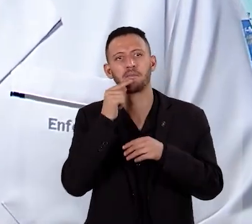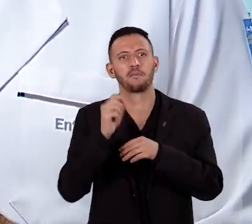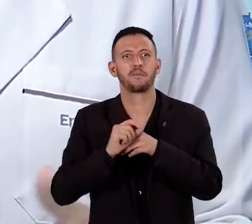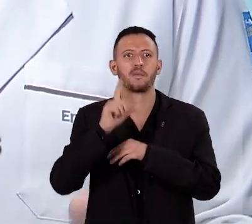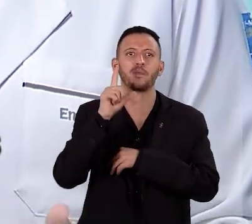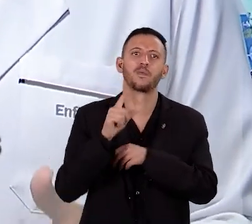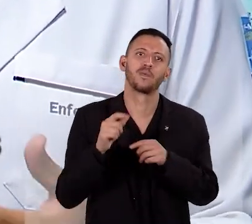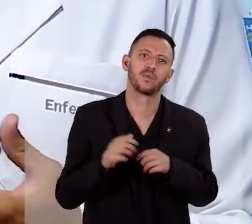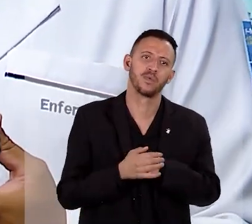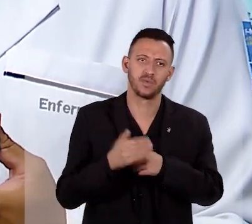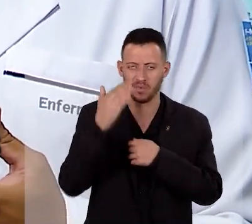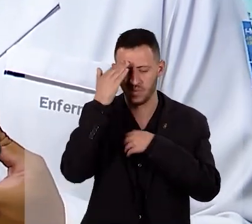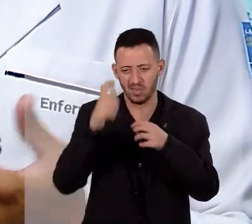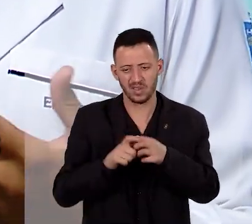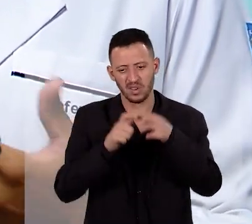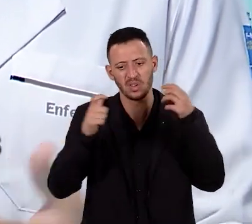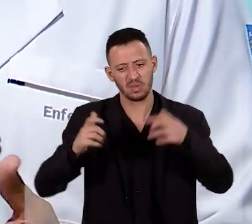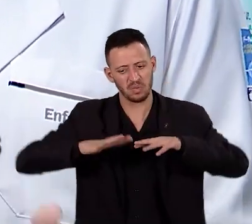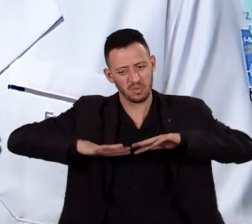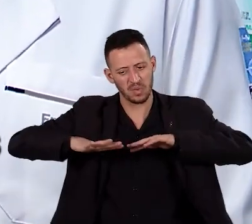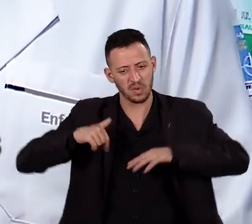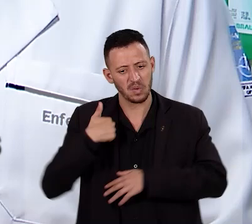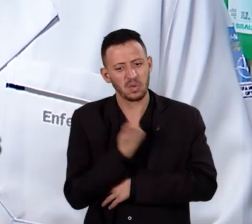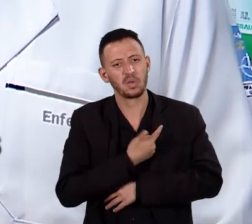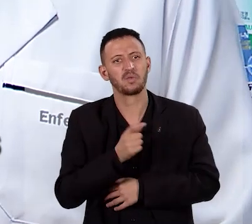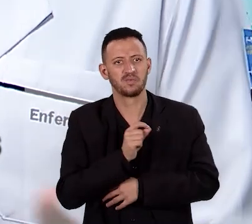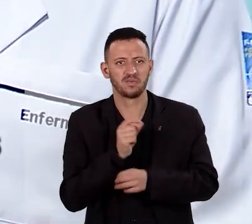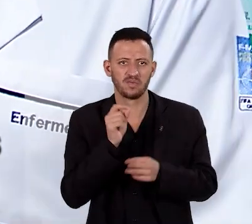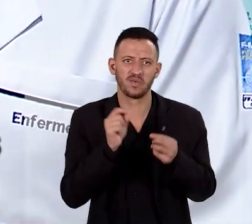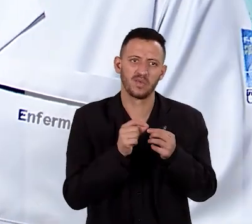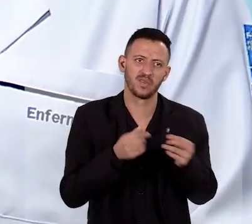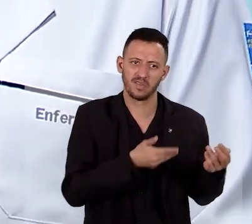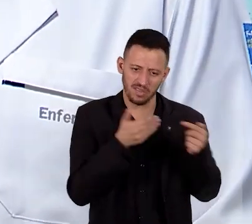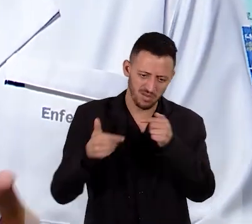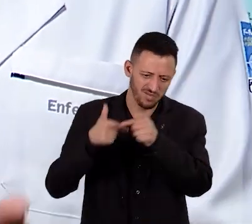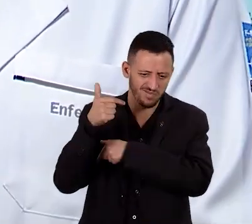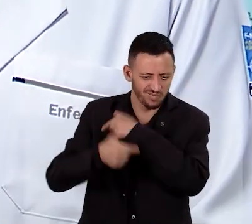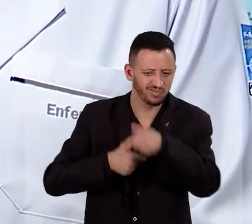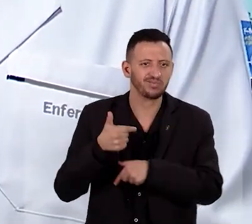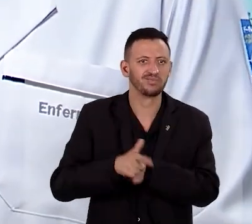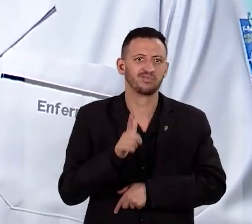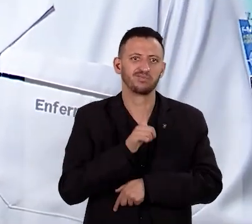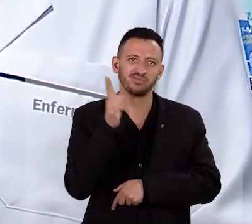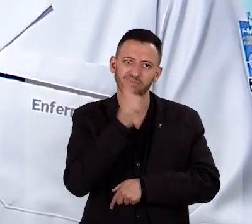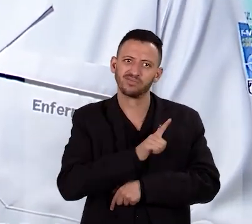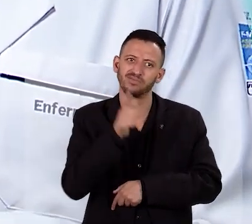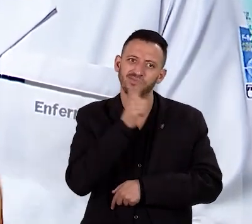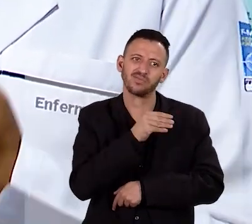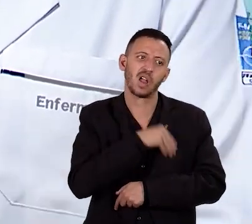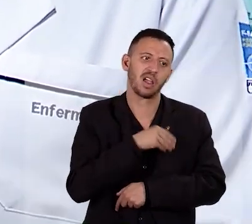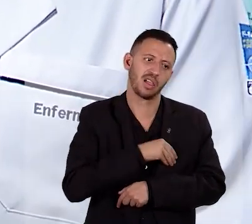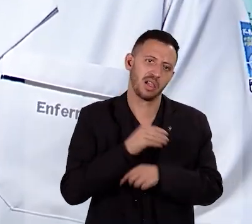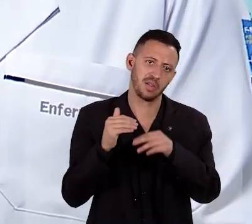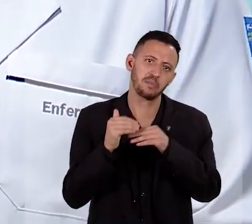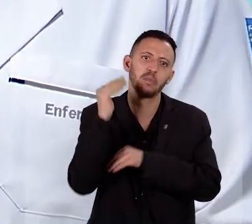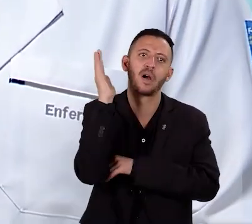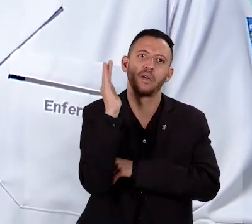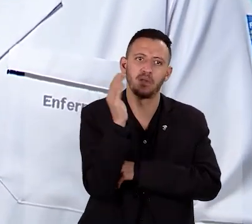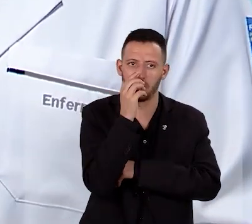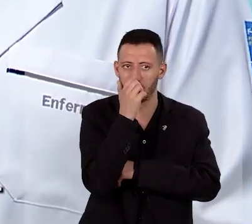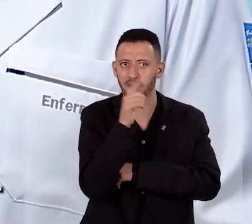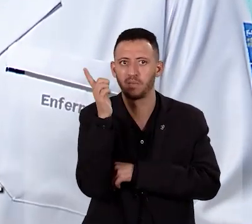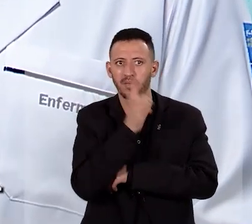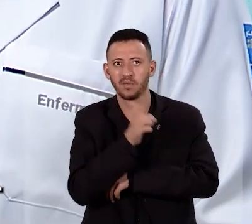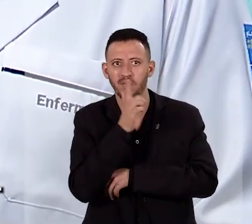digno, graças a grandes movimentos que a gente vem atuando. A gente está conquistando um piso